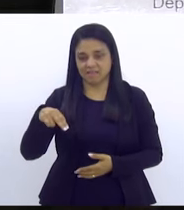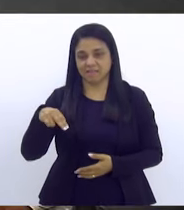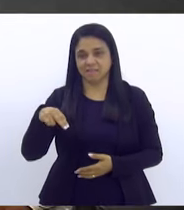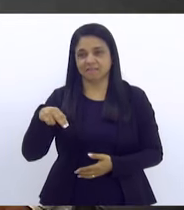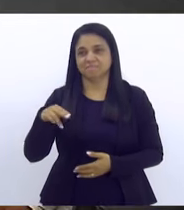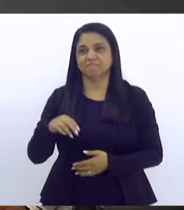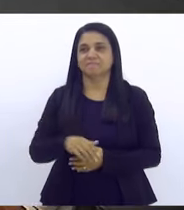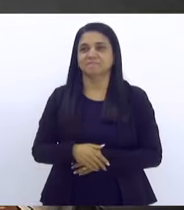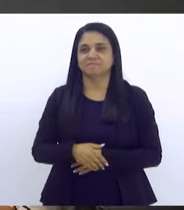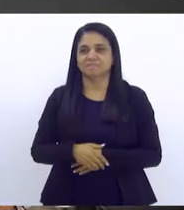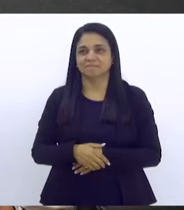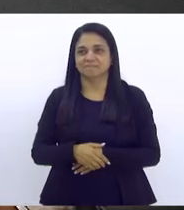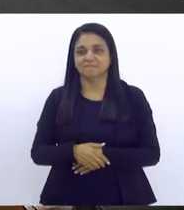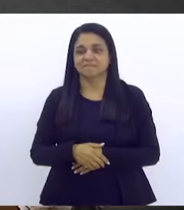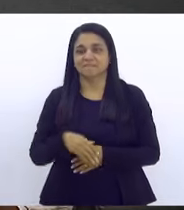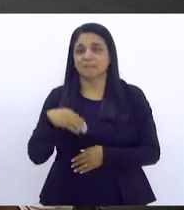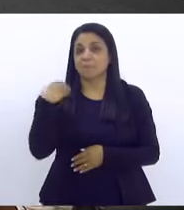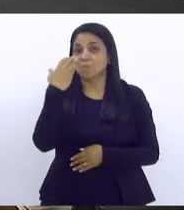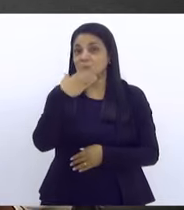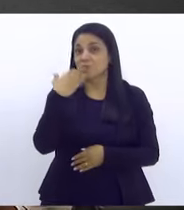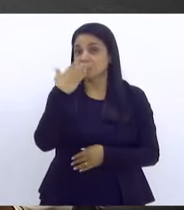Ellen?